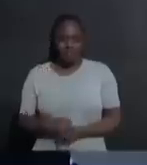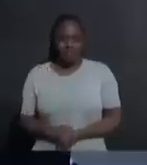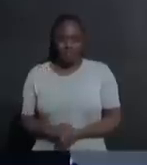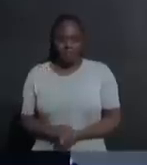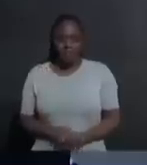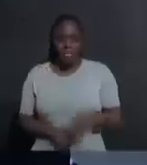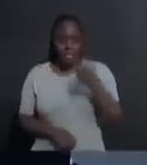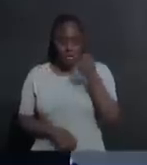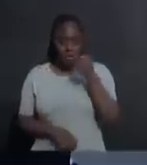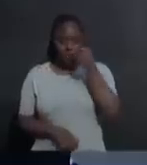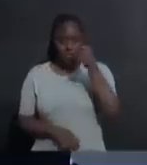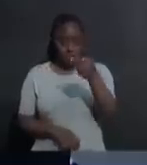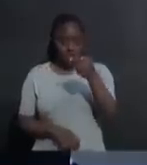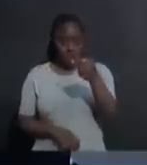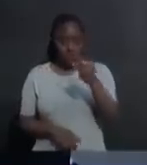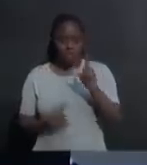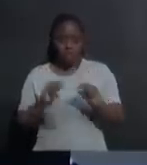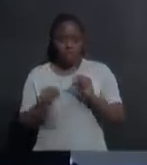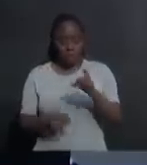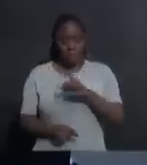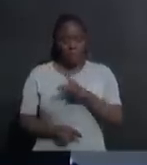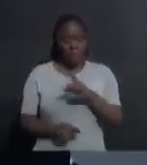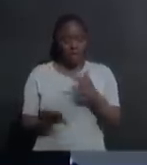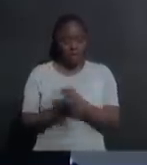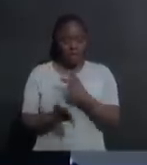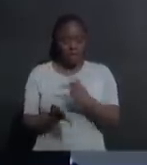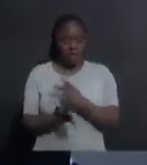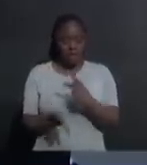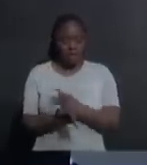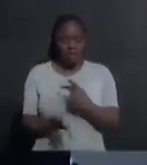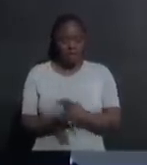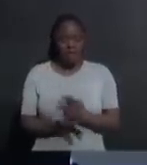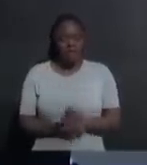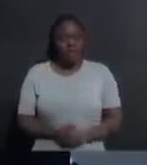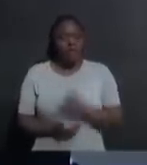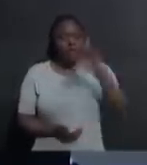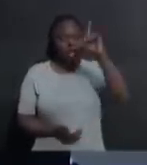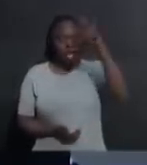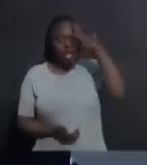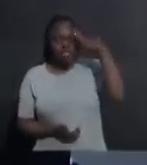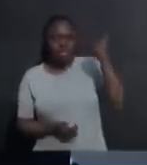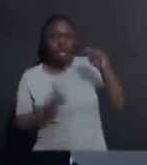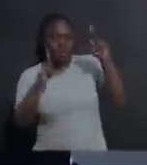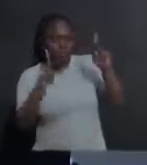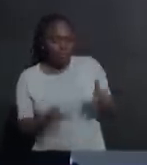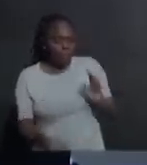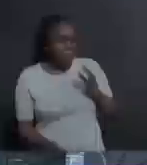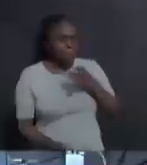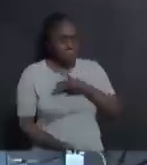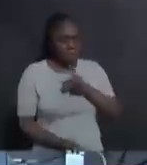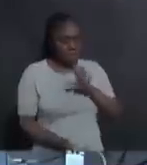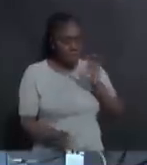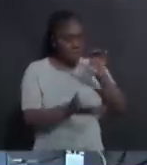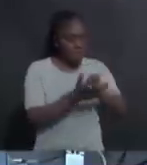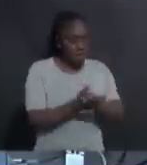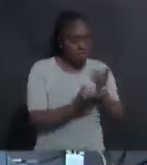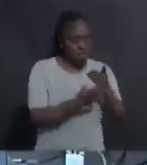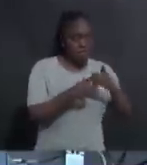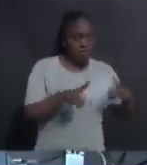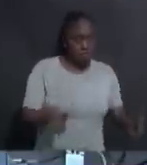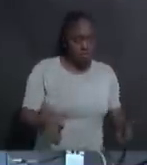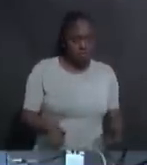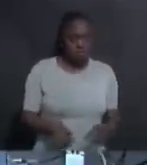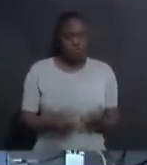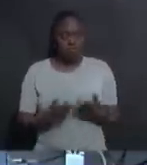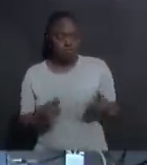Sétimo empecilho para a gente profetizar é o medo de errar. Engraçado que as pessoas não têm medo de casar e divorciar. Não tem medo de tirar a